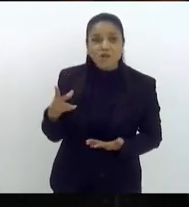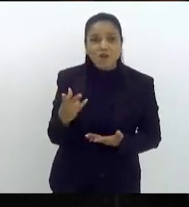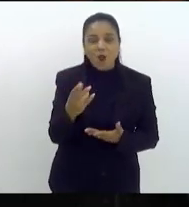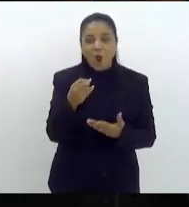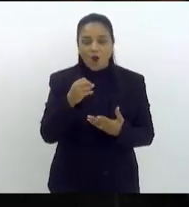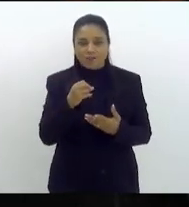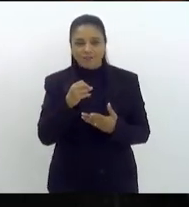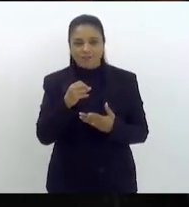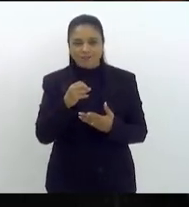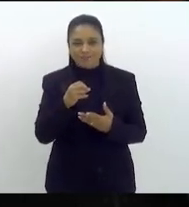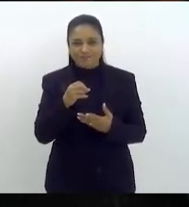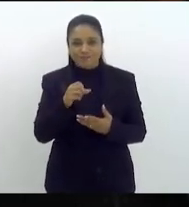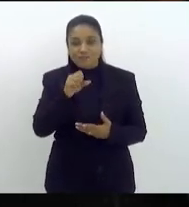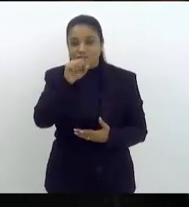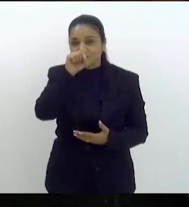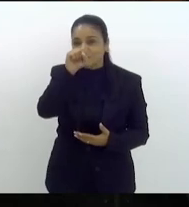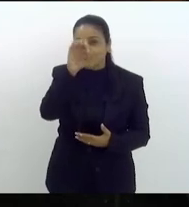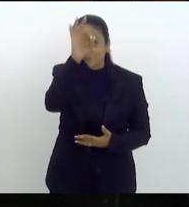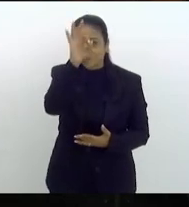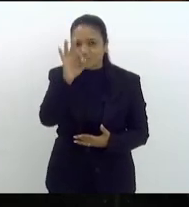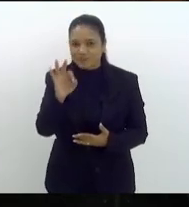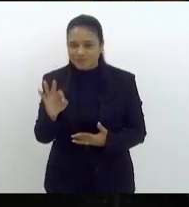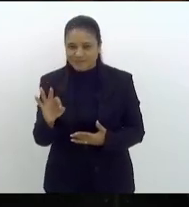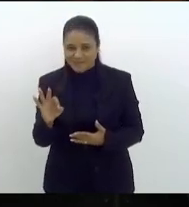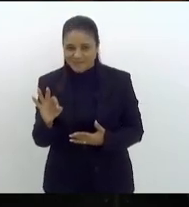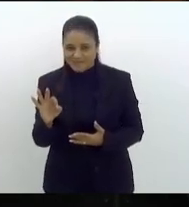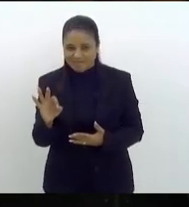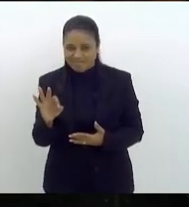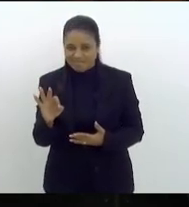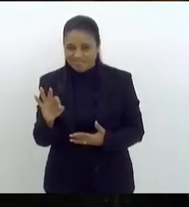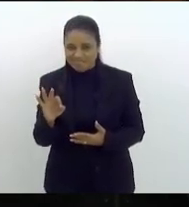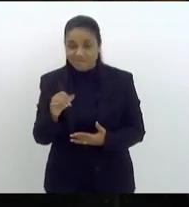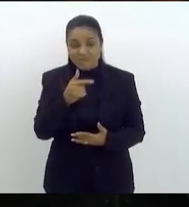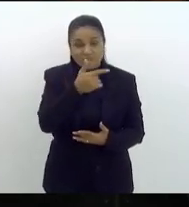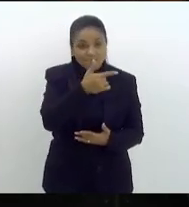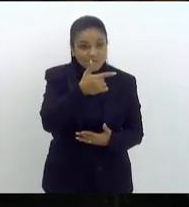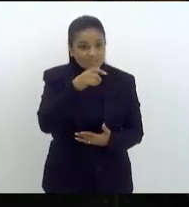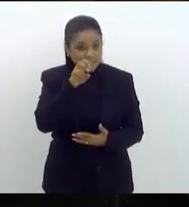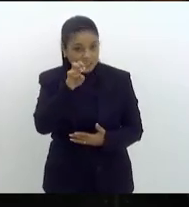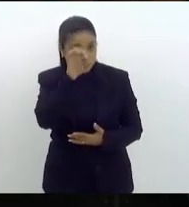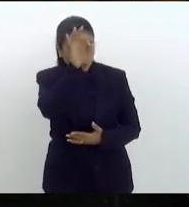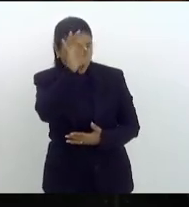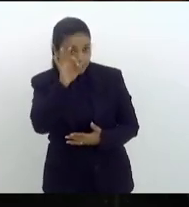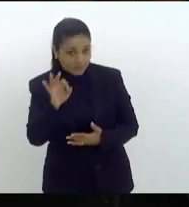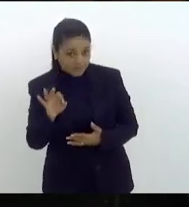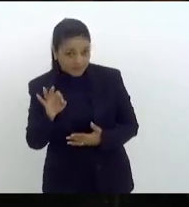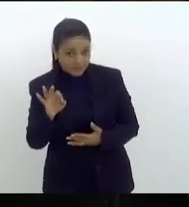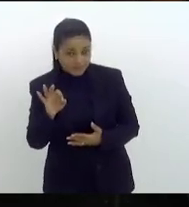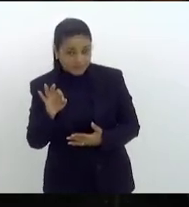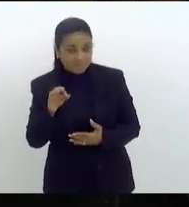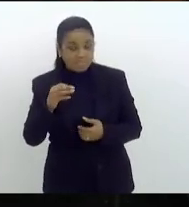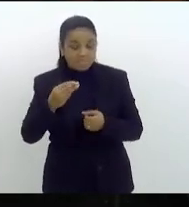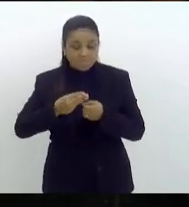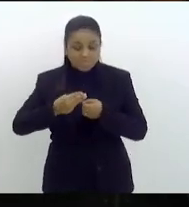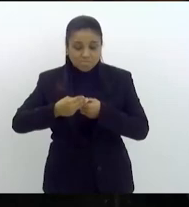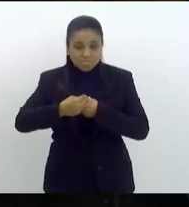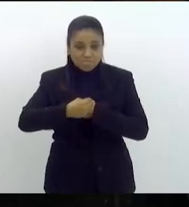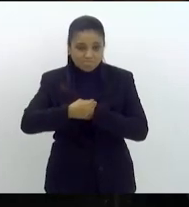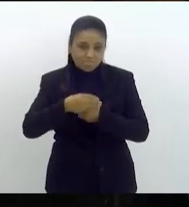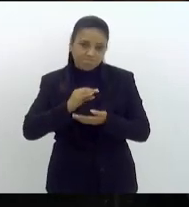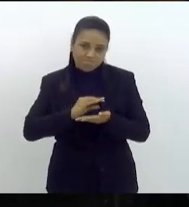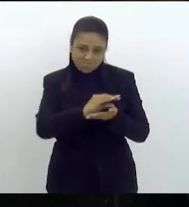efetiva de 8 pontos percentuais dos quais 25% seriam Muniz dos Municípios